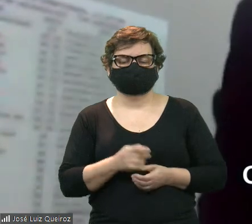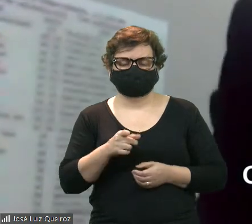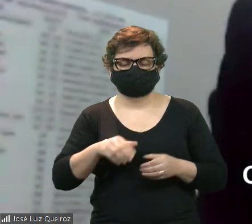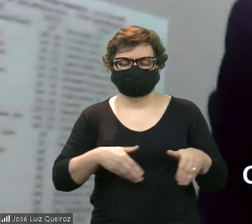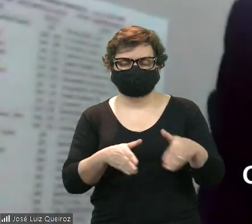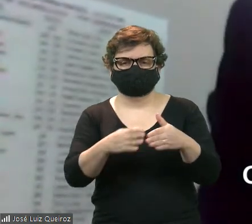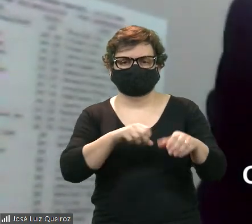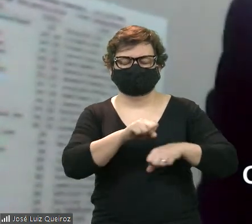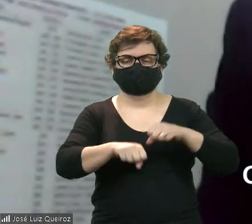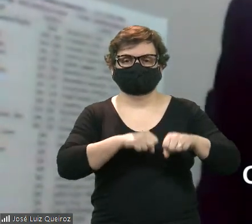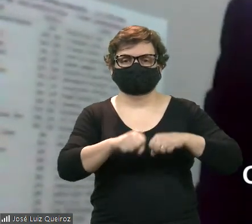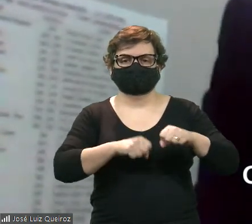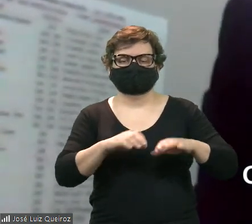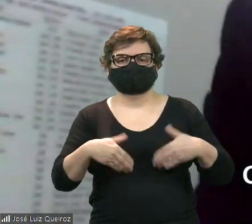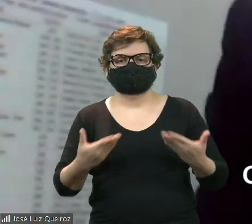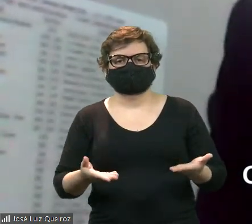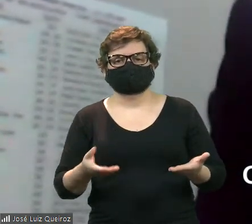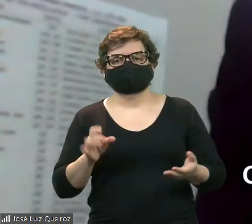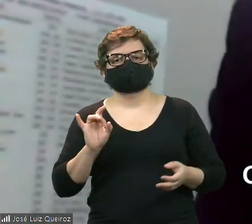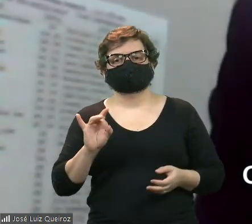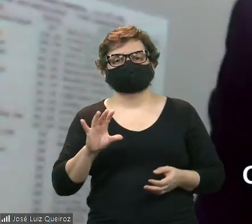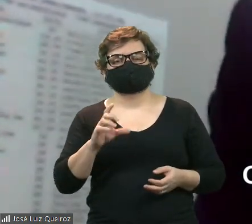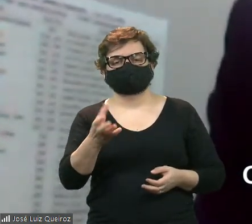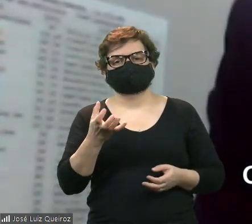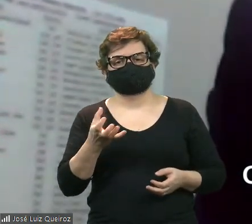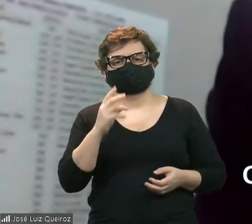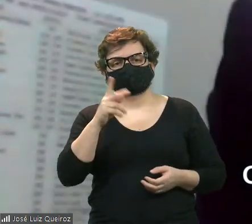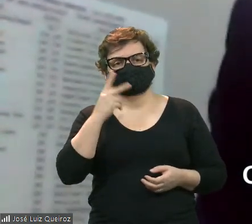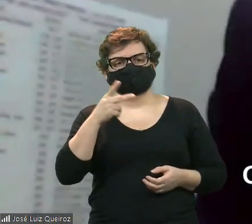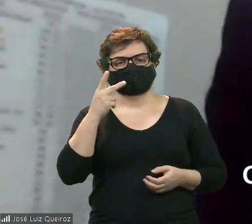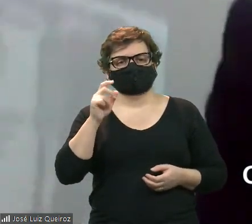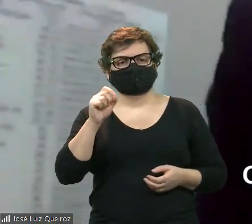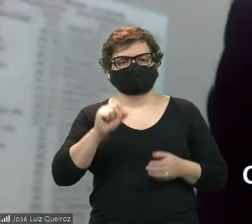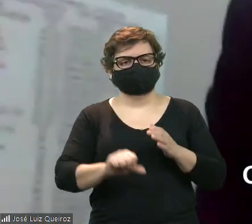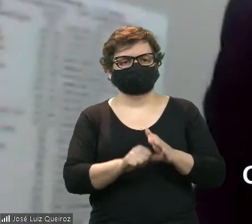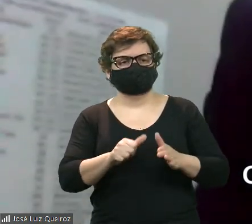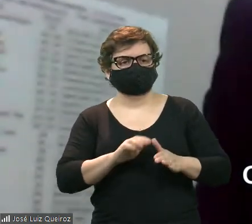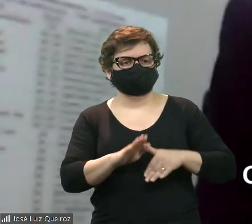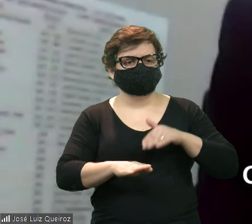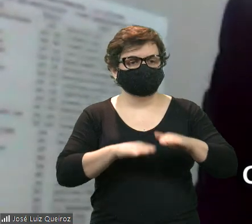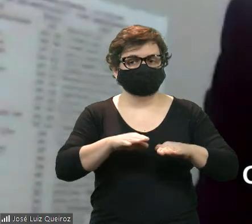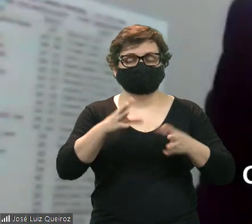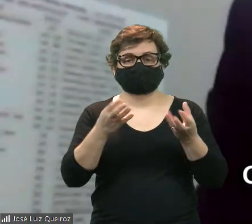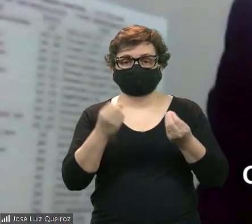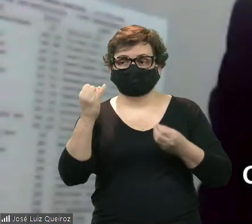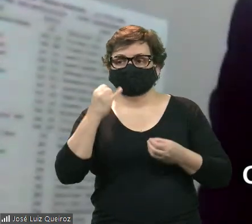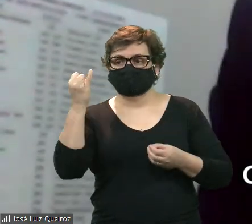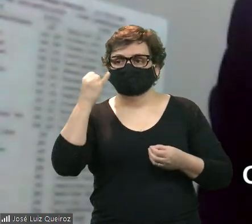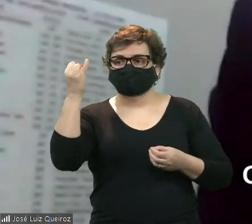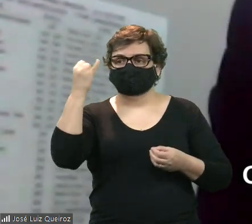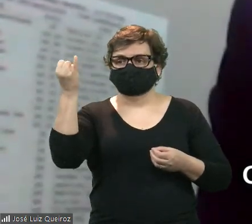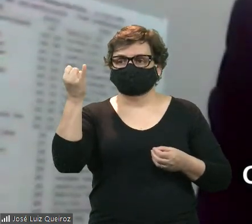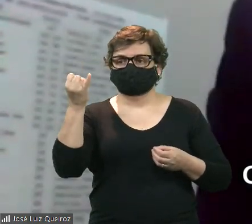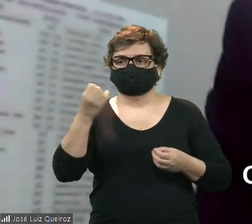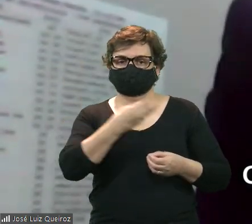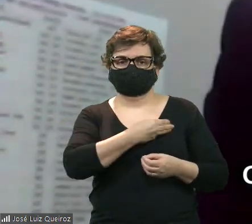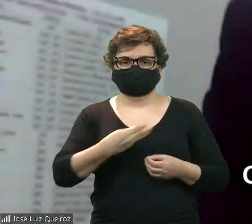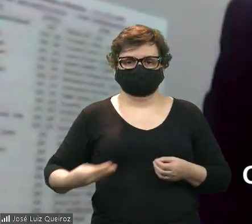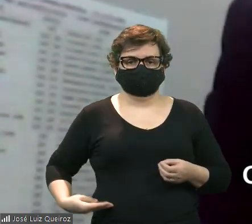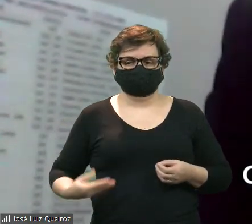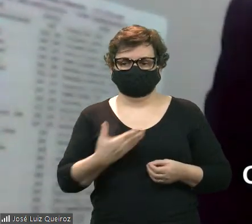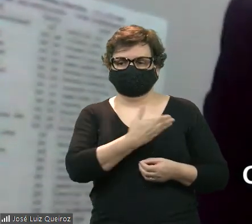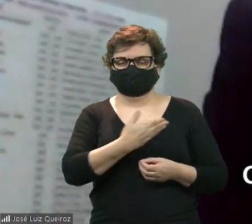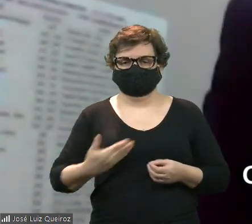ciclovias. Então, eu só gostaria de trazer essa informação, que é um passo fundamental. Inclusive, o Ministério Público Federal,